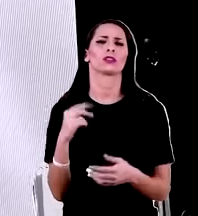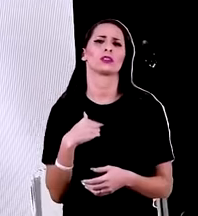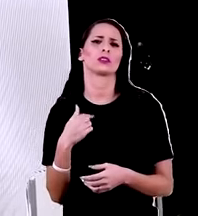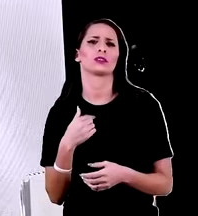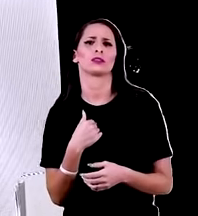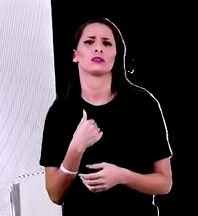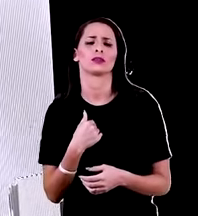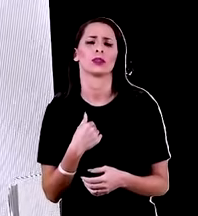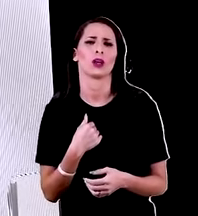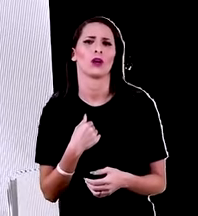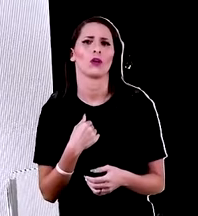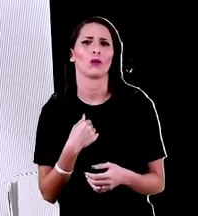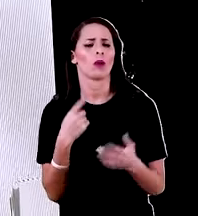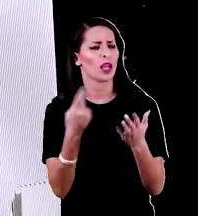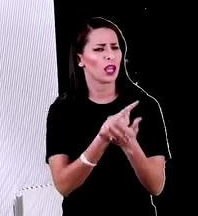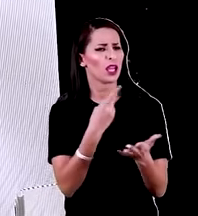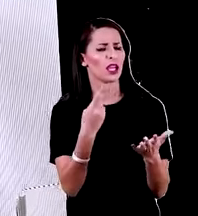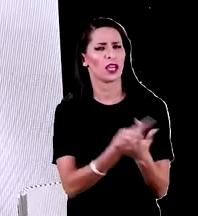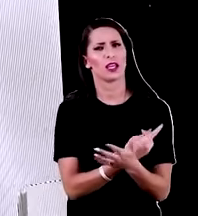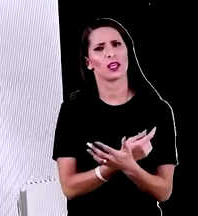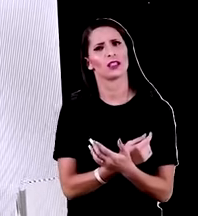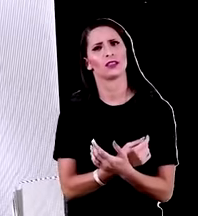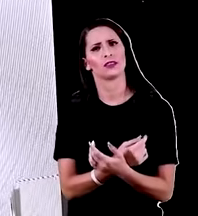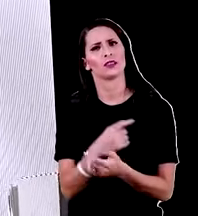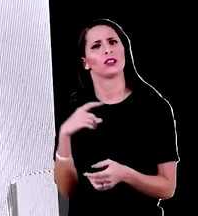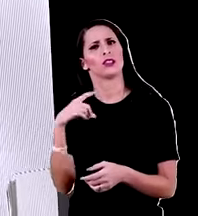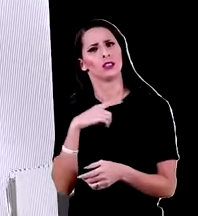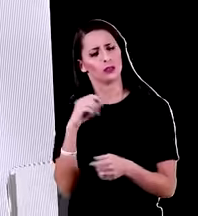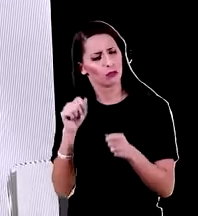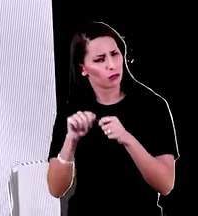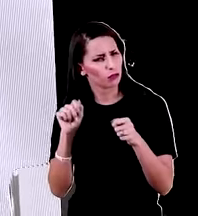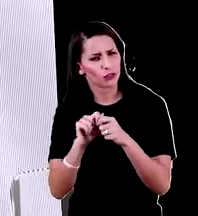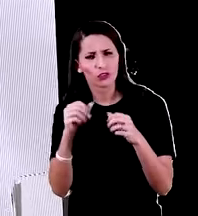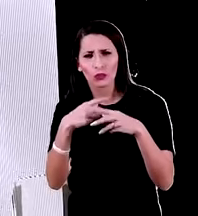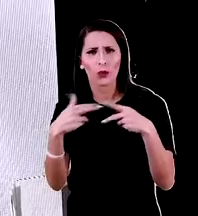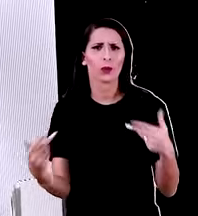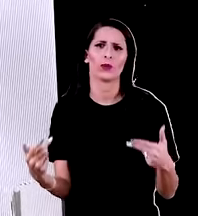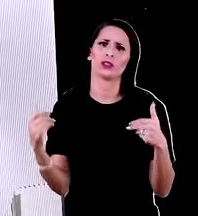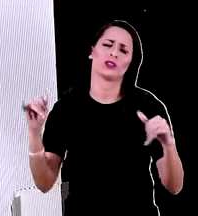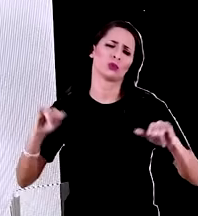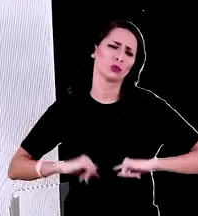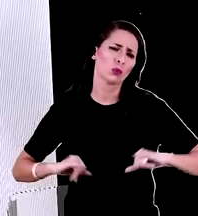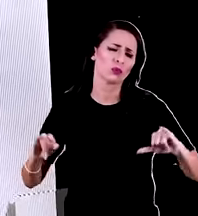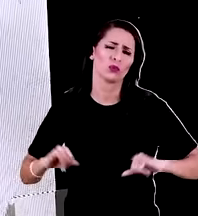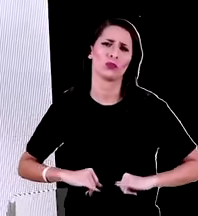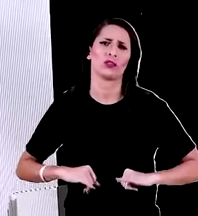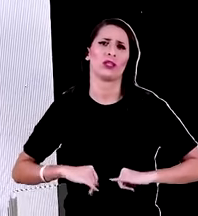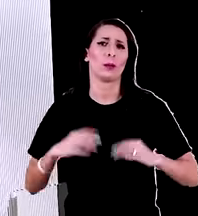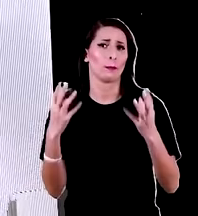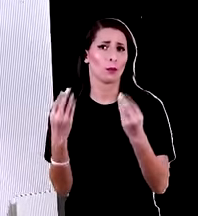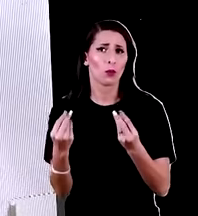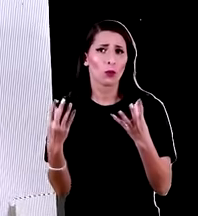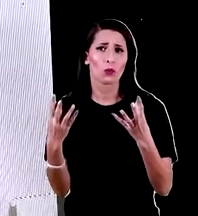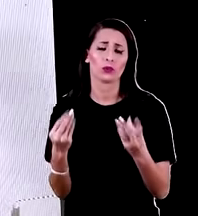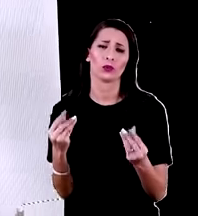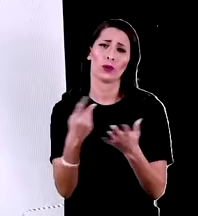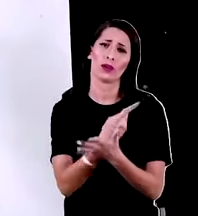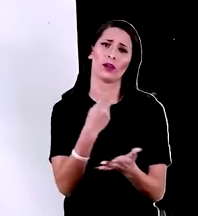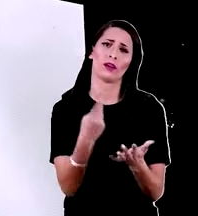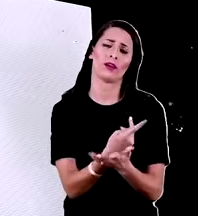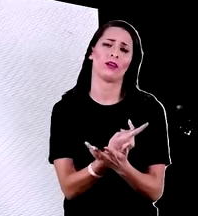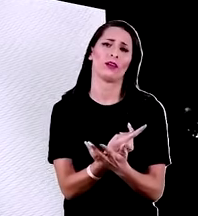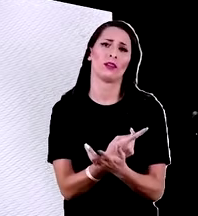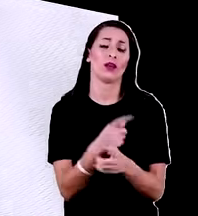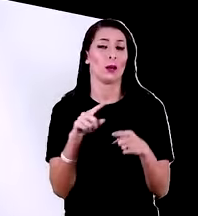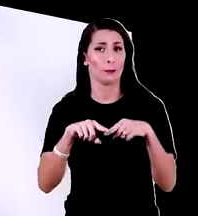que não deveria ter na hora do sofrimento? Muitos, porque eu sou ser humano como qualquer outro. Mas um verdadeiro amigo, quando está do seu lado, diz assim,